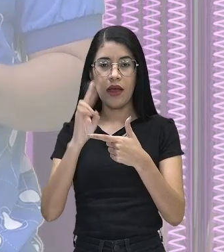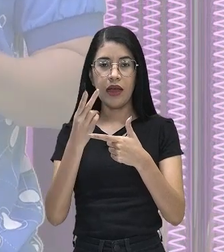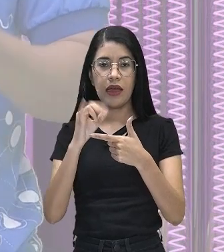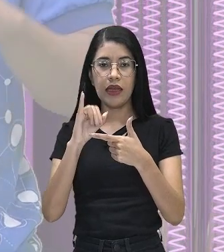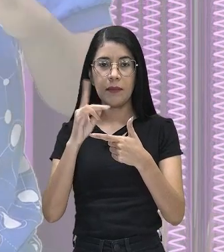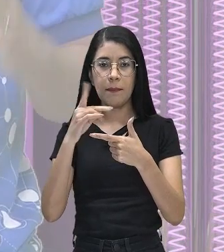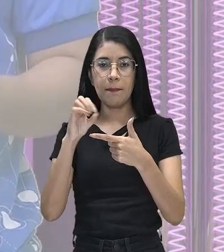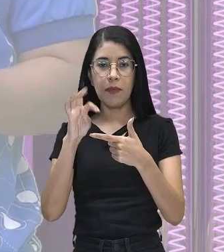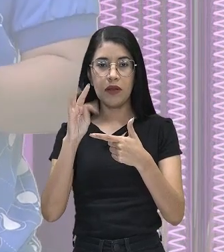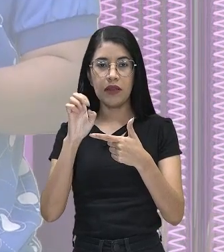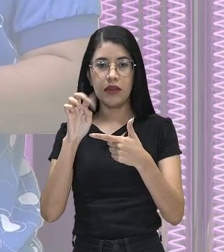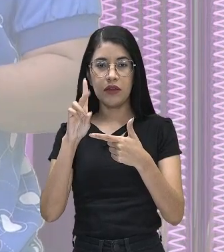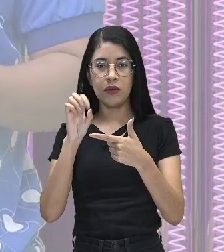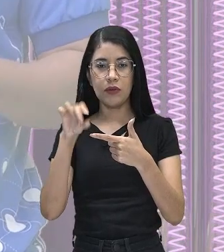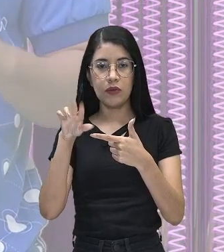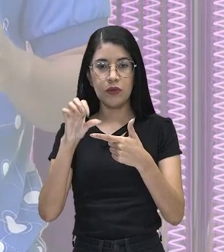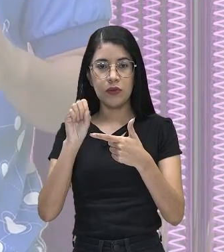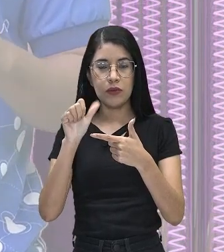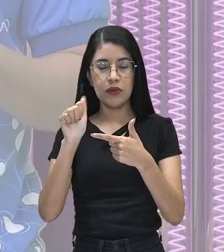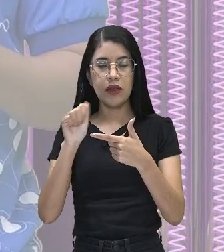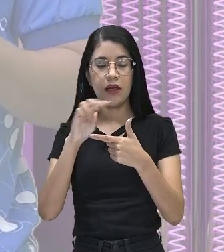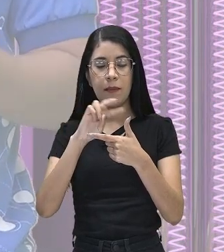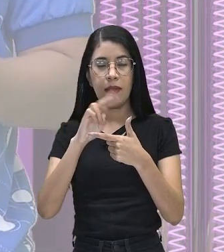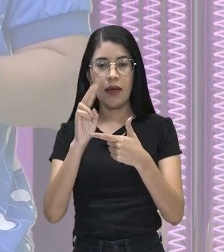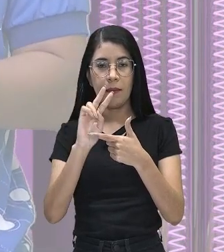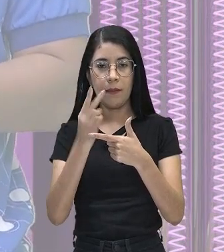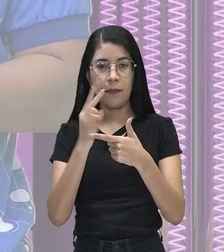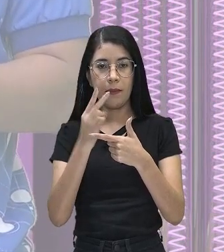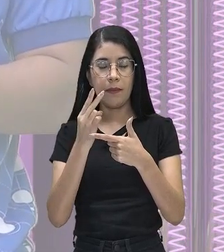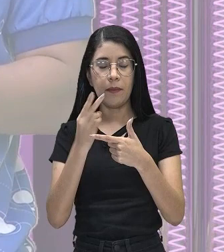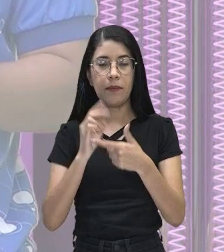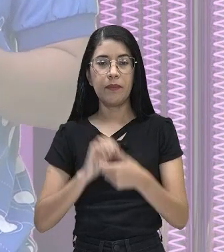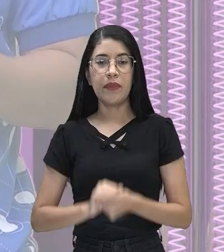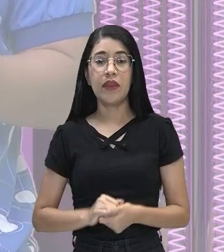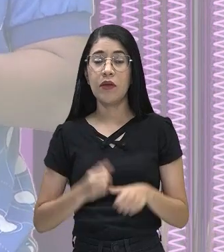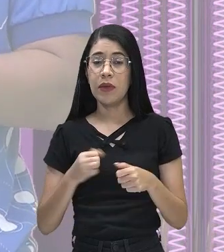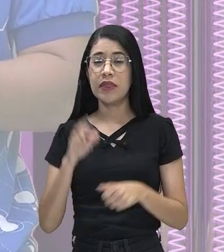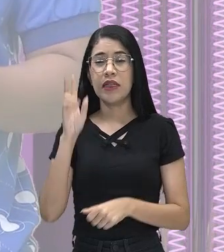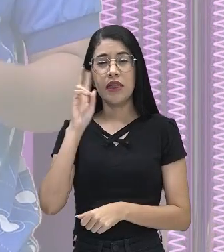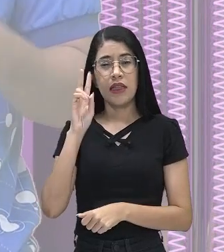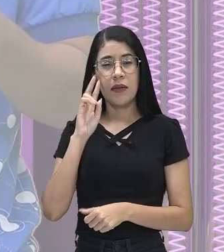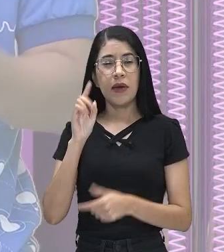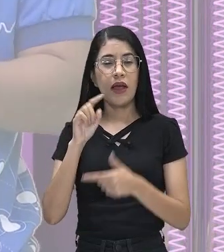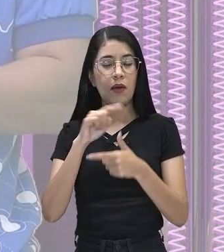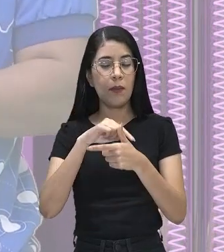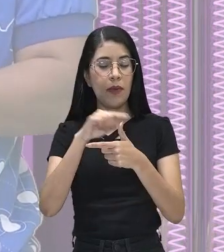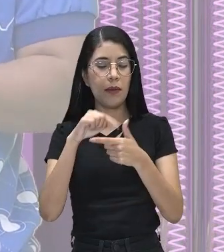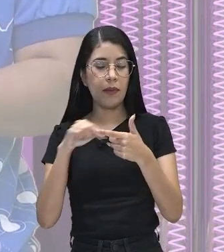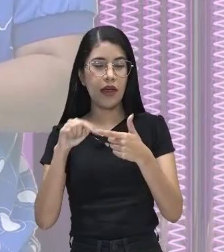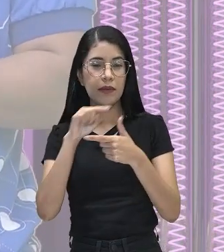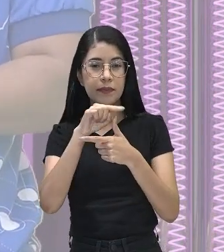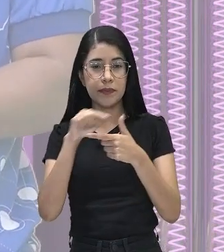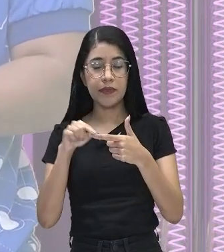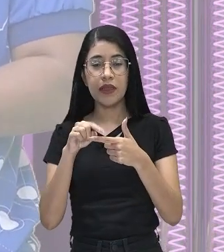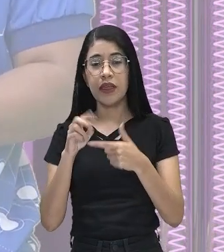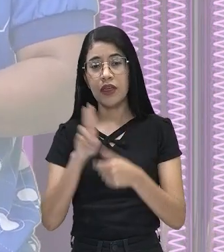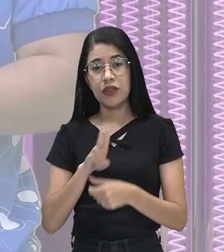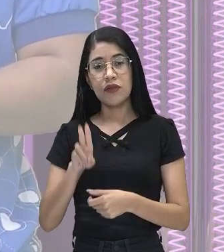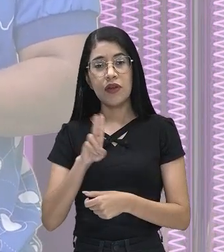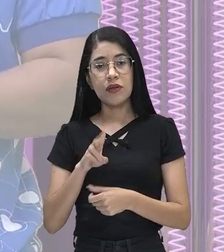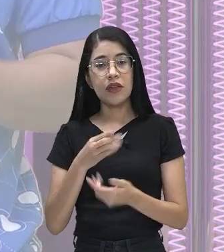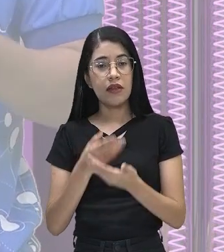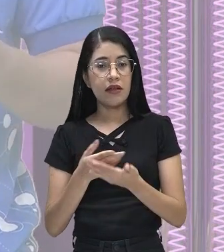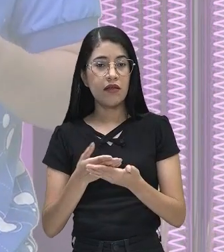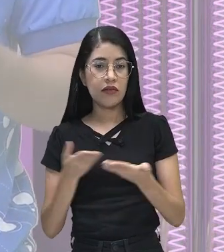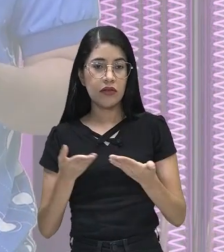hipotenusa. Então, é importante a gente já começar a relembrar esses conceitos, né, esses nomes, porque a gente vai utilizar bastante.